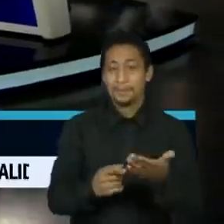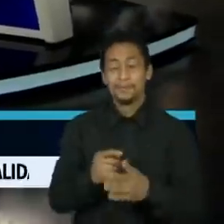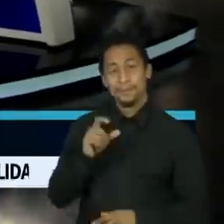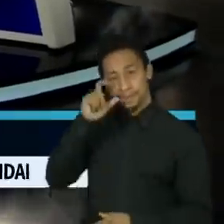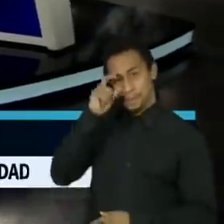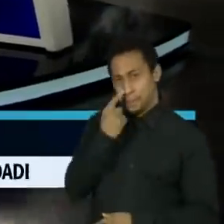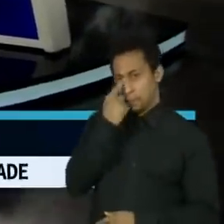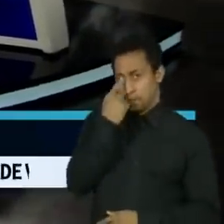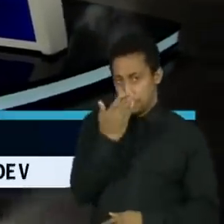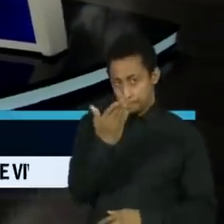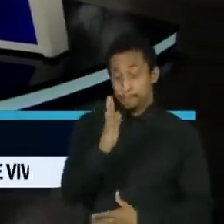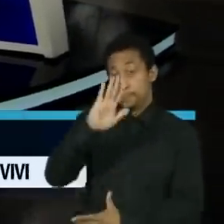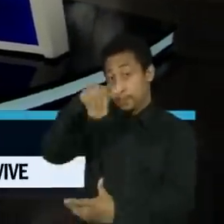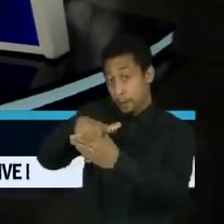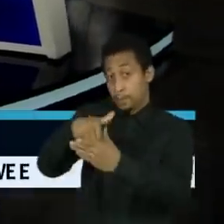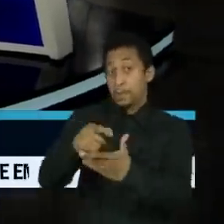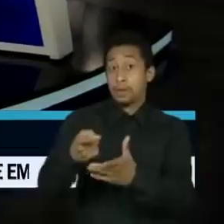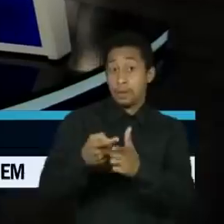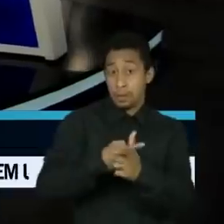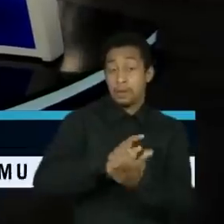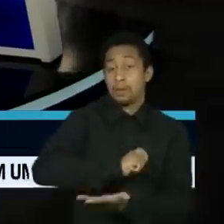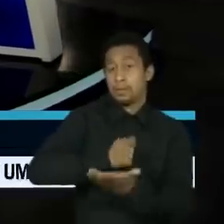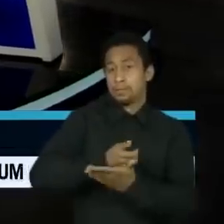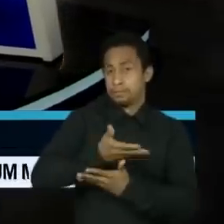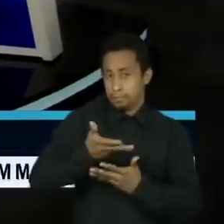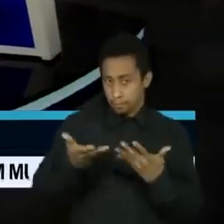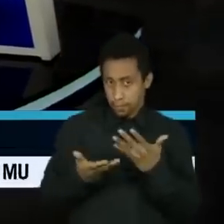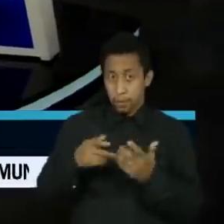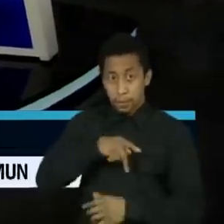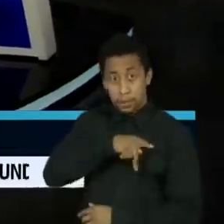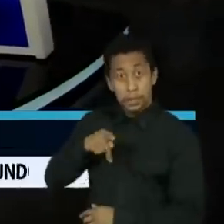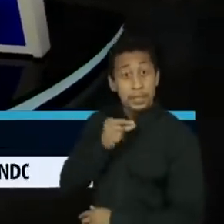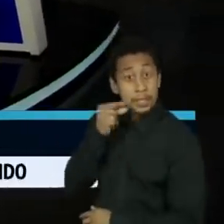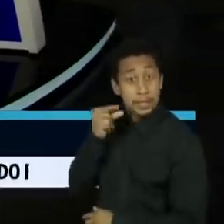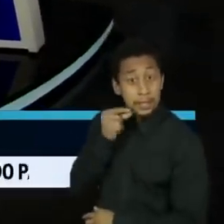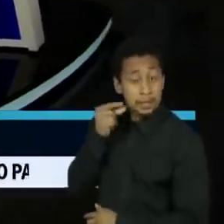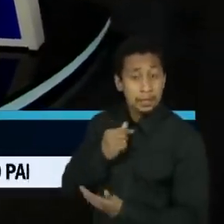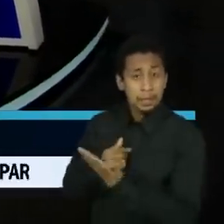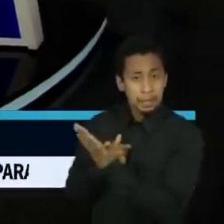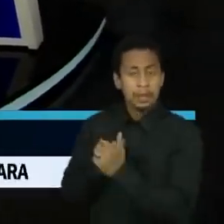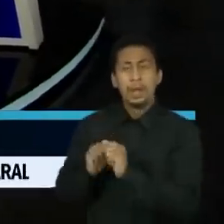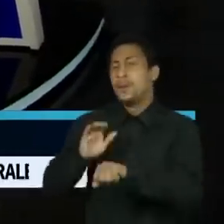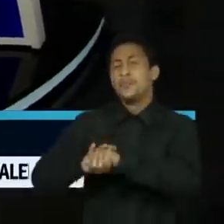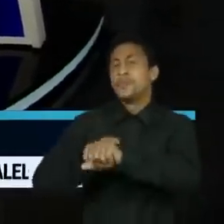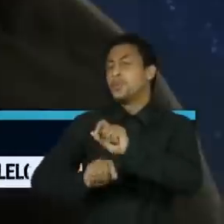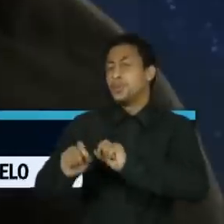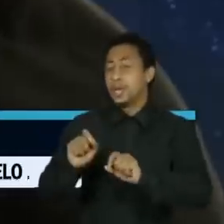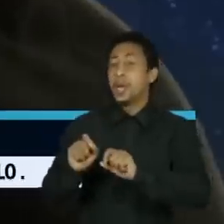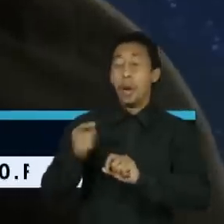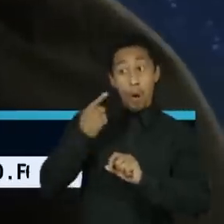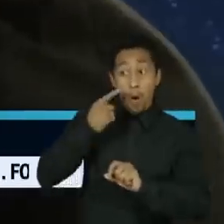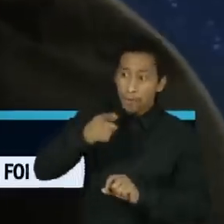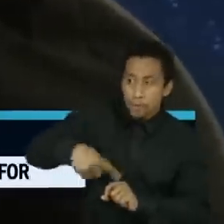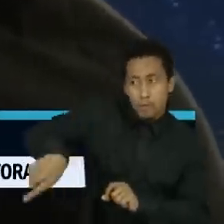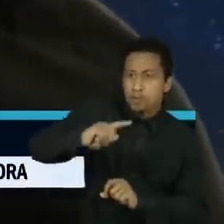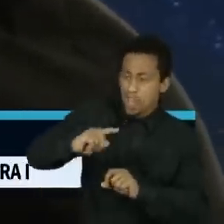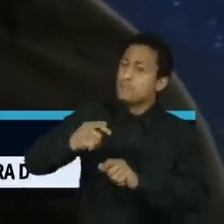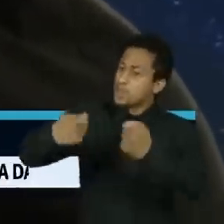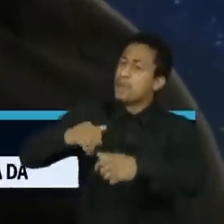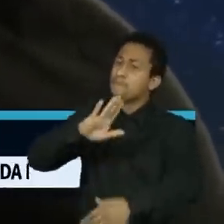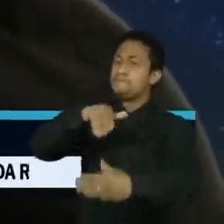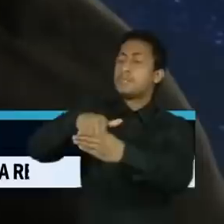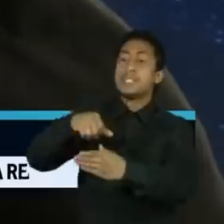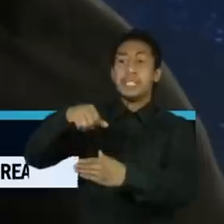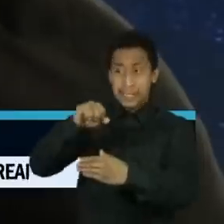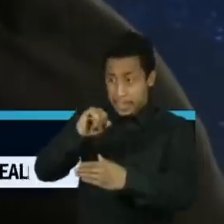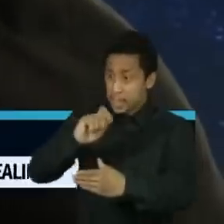Para garantir a votação da PEC dos precatórios, o presidente da Câmara, Arthur Lira, fez o antigo toma lá da cá e ameaçou não